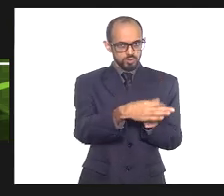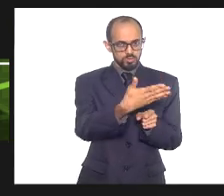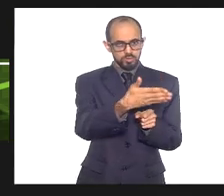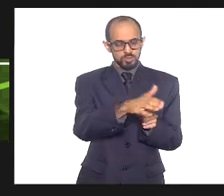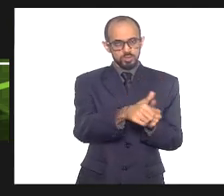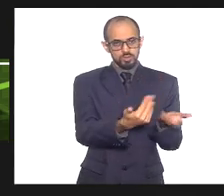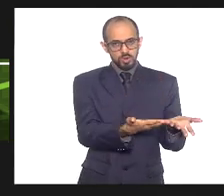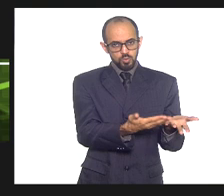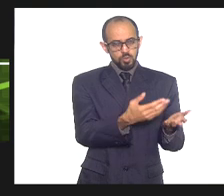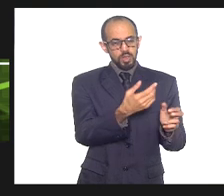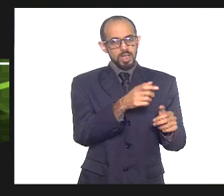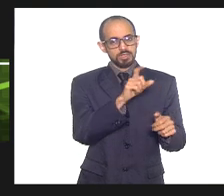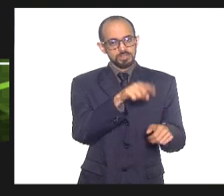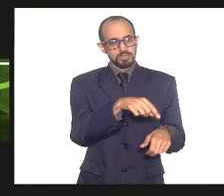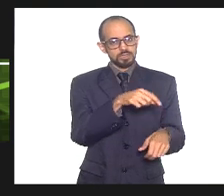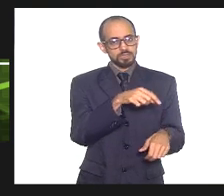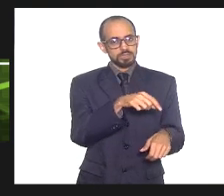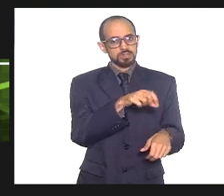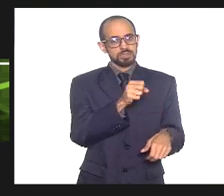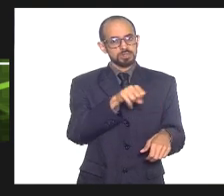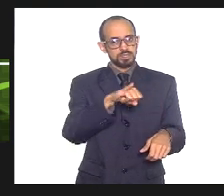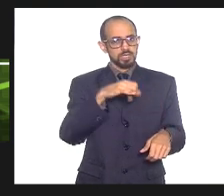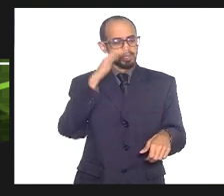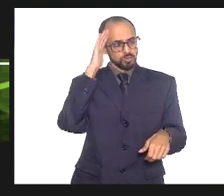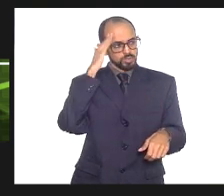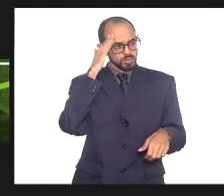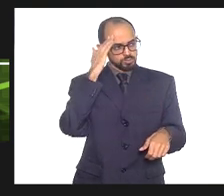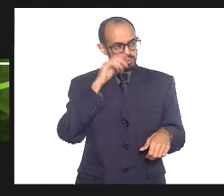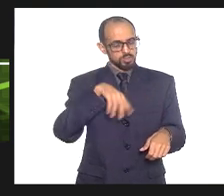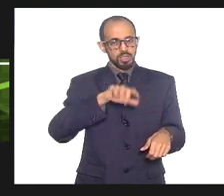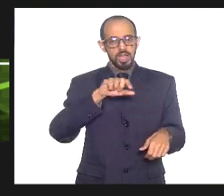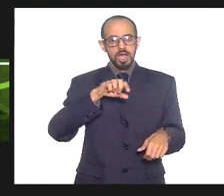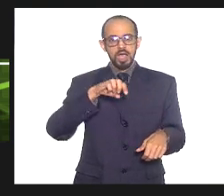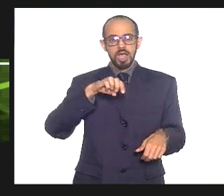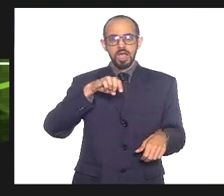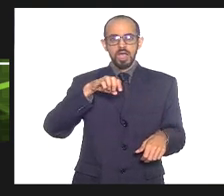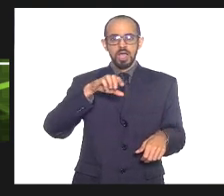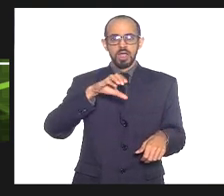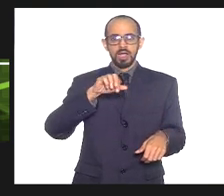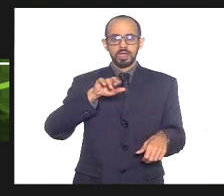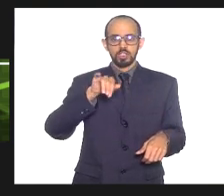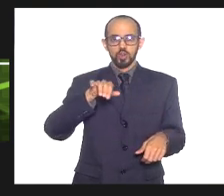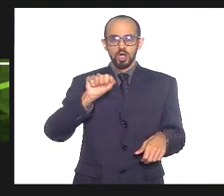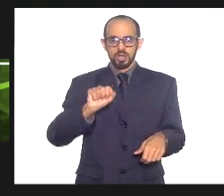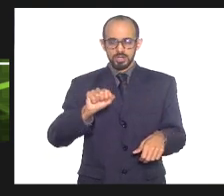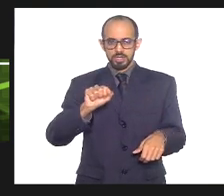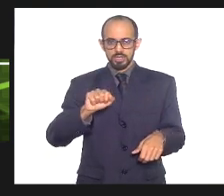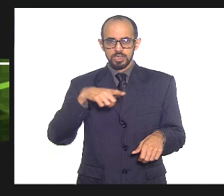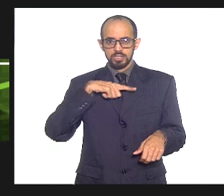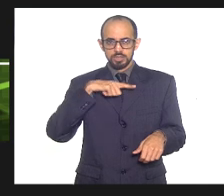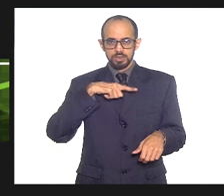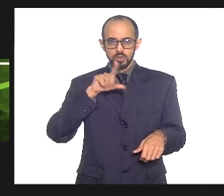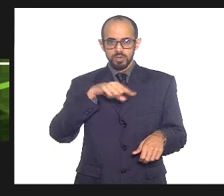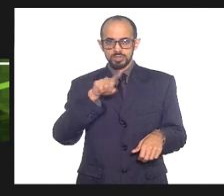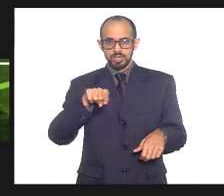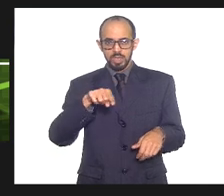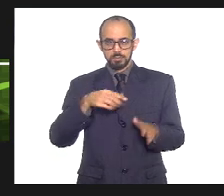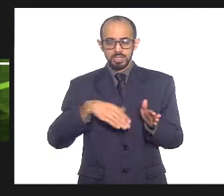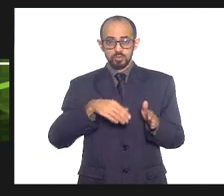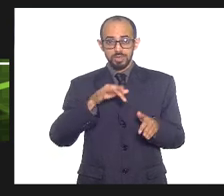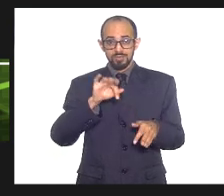Se tem o entendimento que a MODEC deu no Carioca, que você tem a suspensão da fase anterior, e aí no